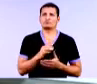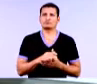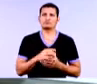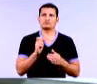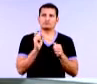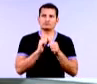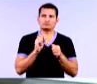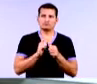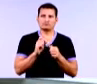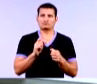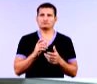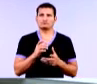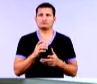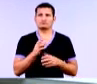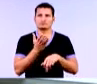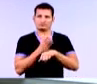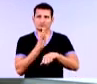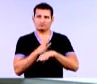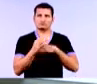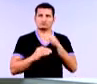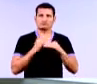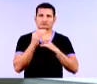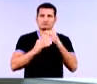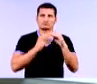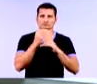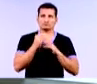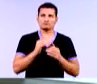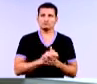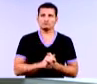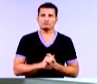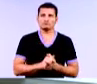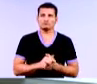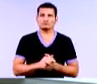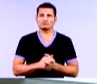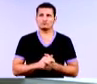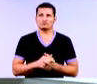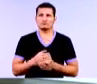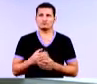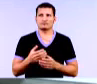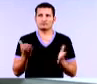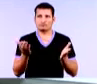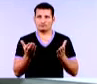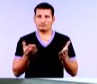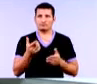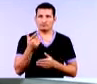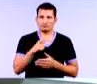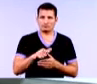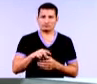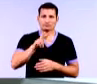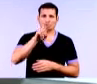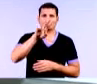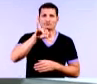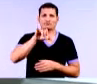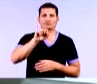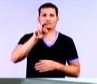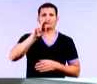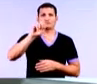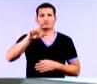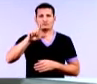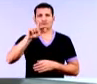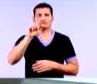realizar a atividade de desenvolvimento. Eu vou novamente aqui para o nosso Visual G para fazer